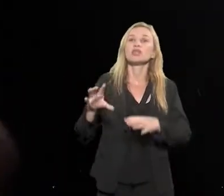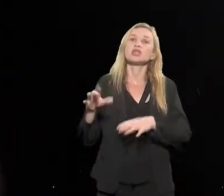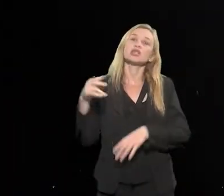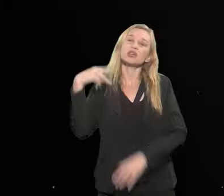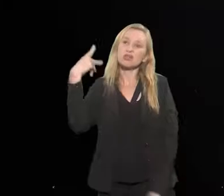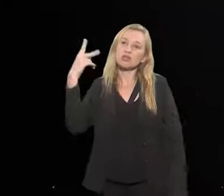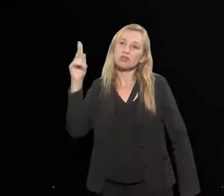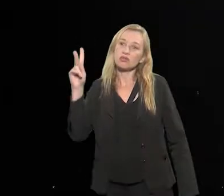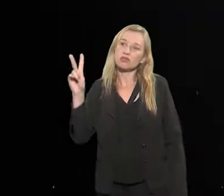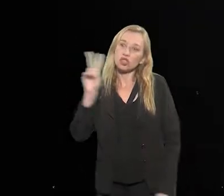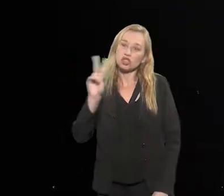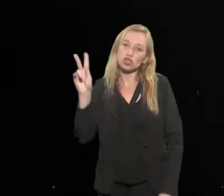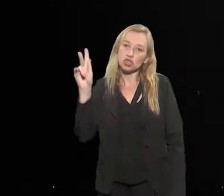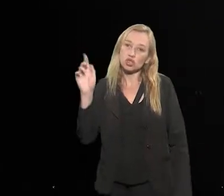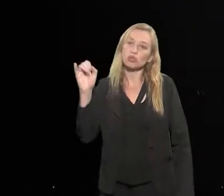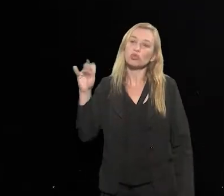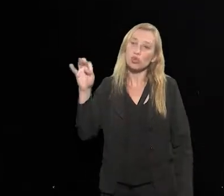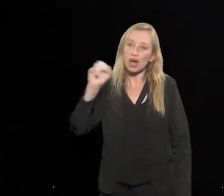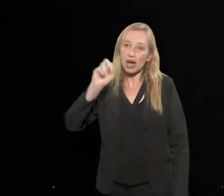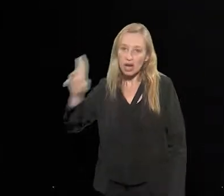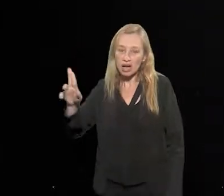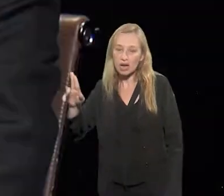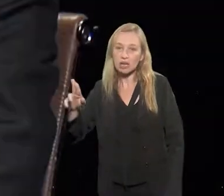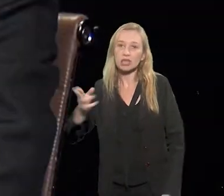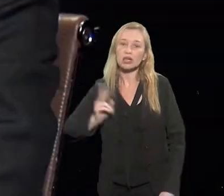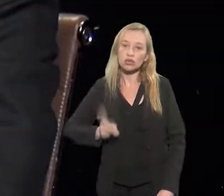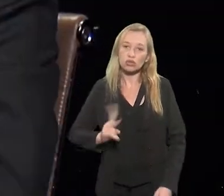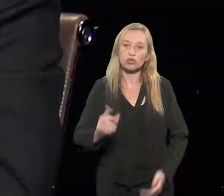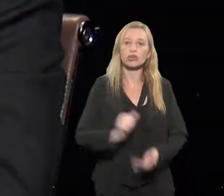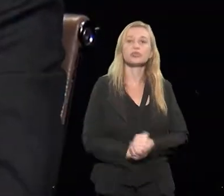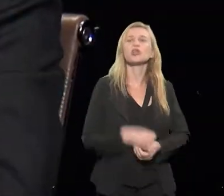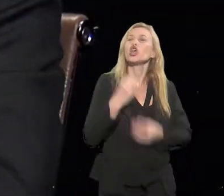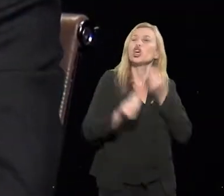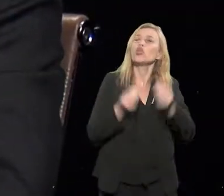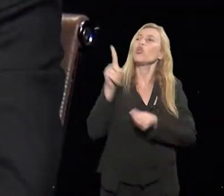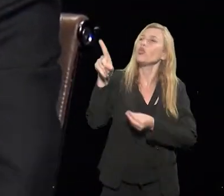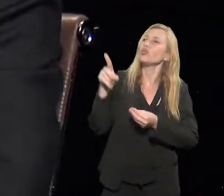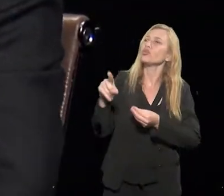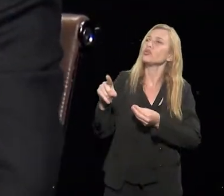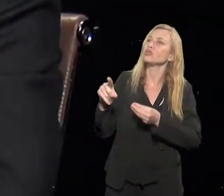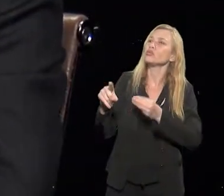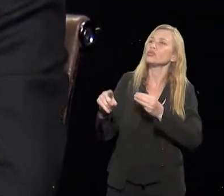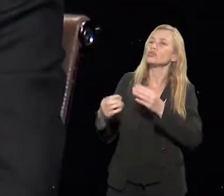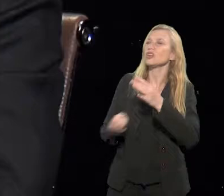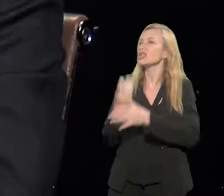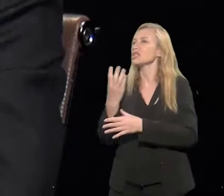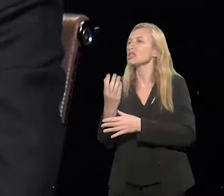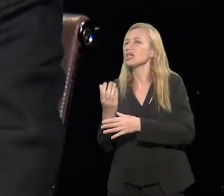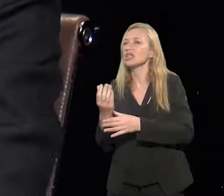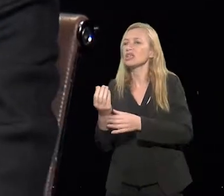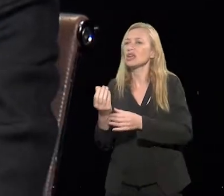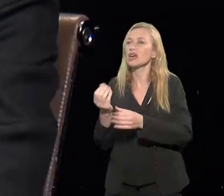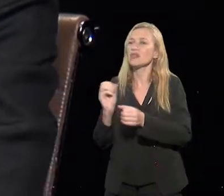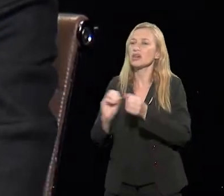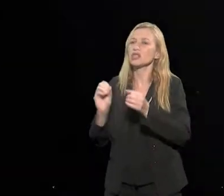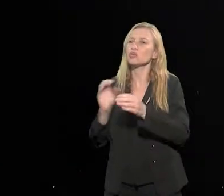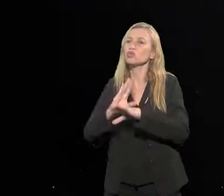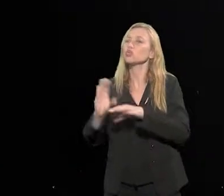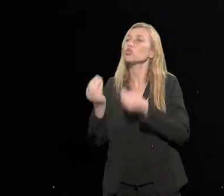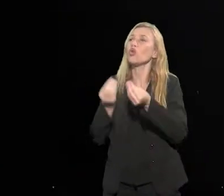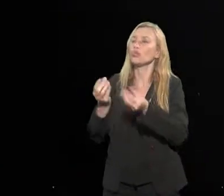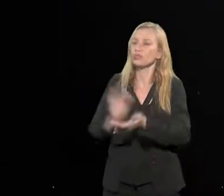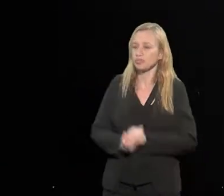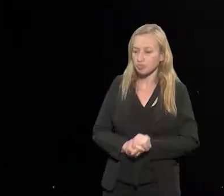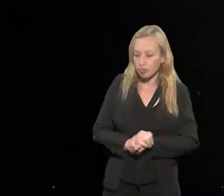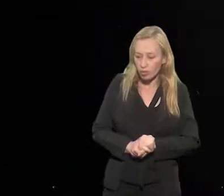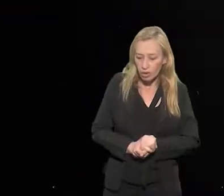vestibular e ingressar nisso, assim. E como é que foi para você esse curso, fazer esse curso de cinema?